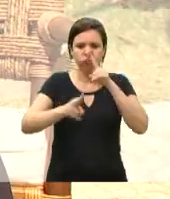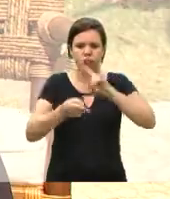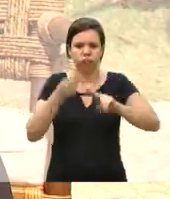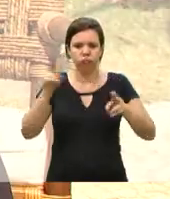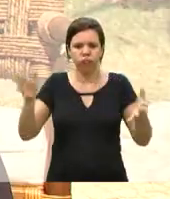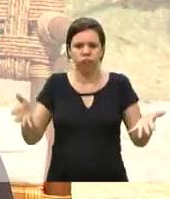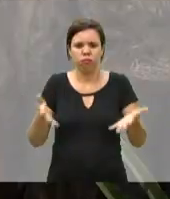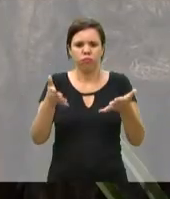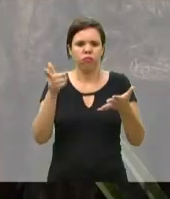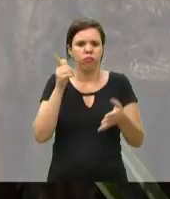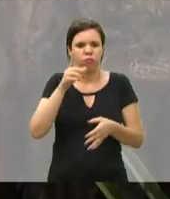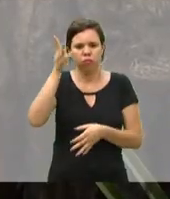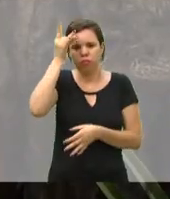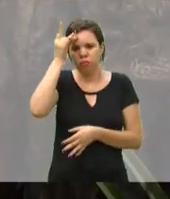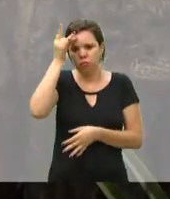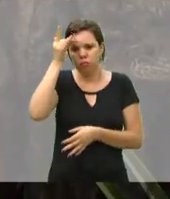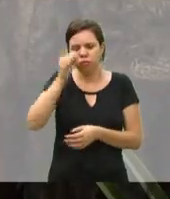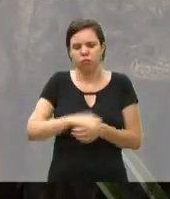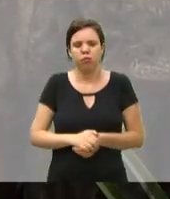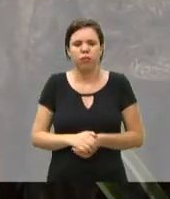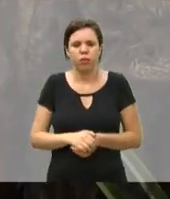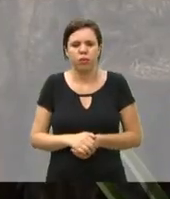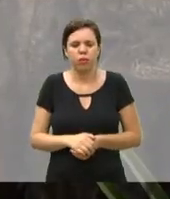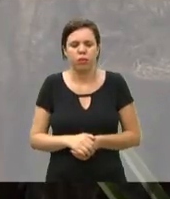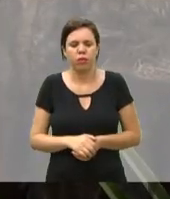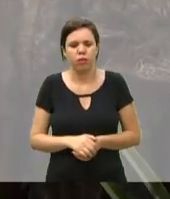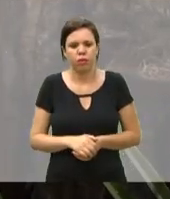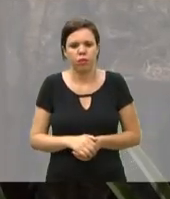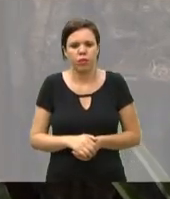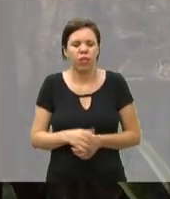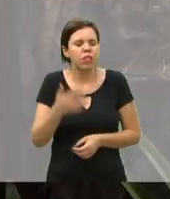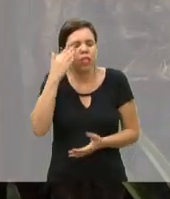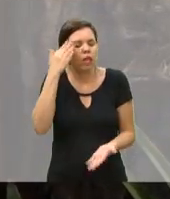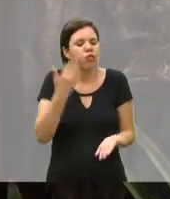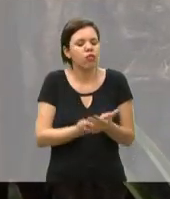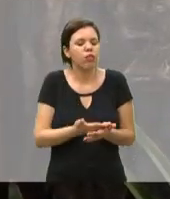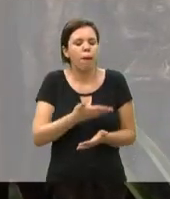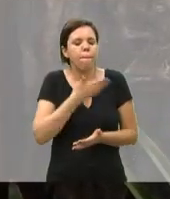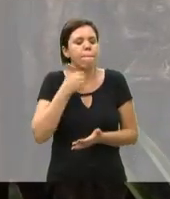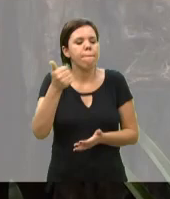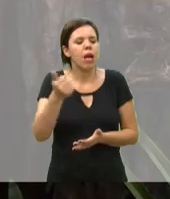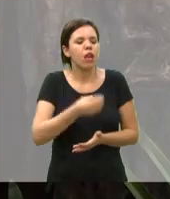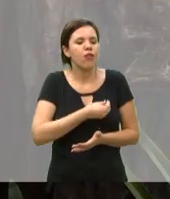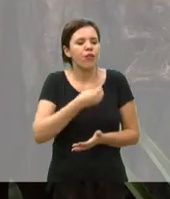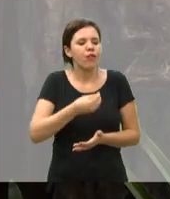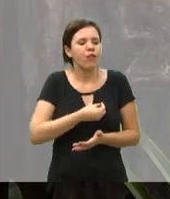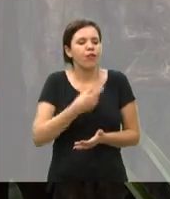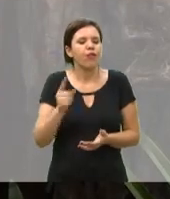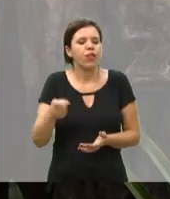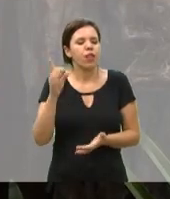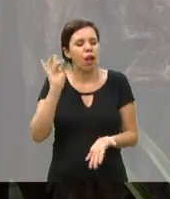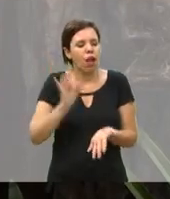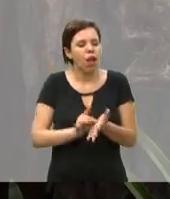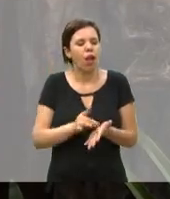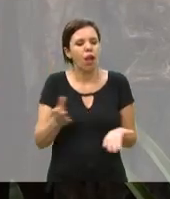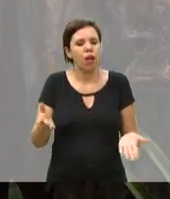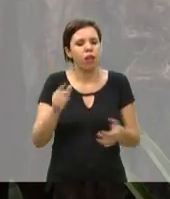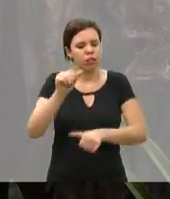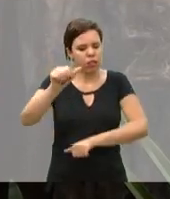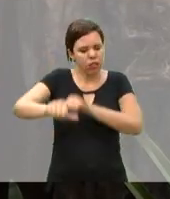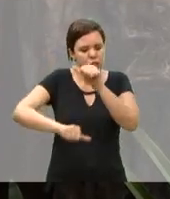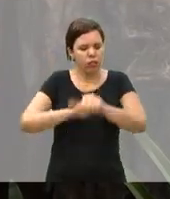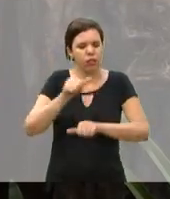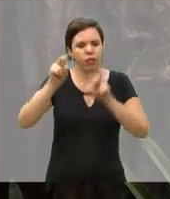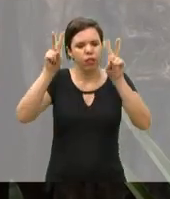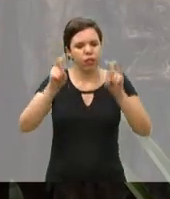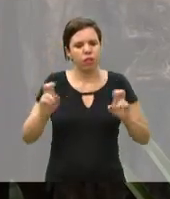habilidades adquiridas, não é? E vocês acreditam assim nessa melhora, dessa qualidade de vida, que vocês realmente transformando a